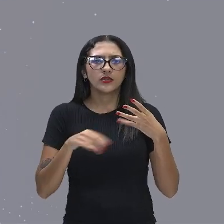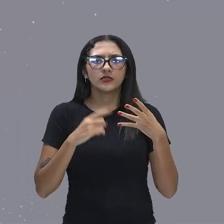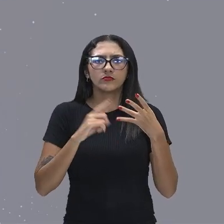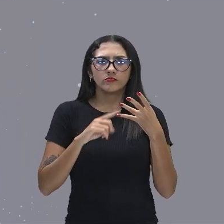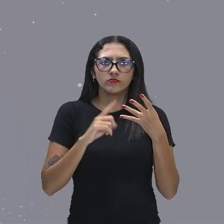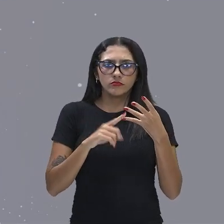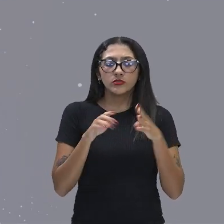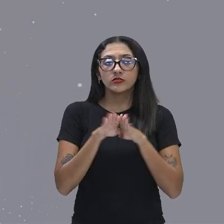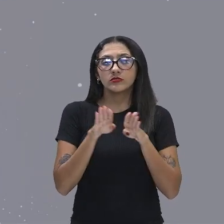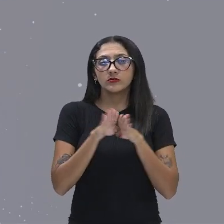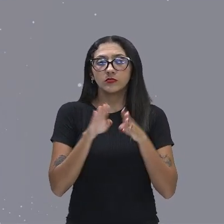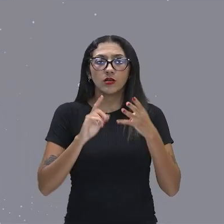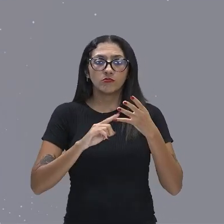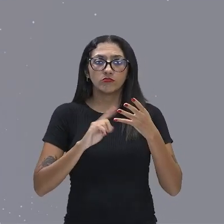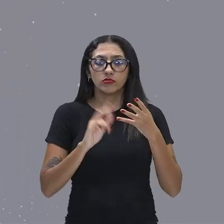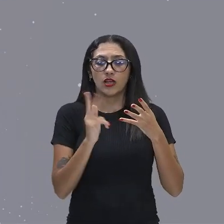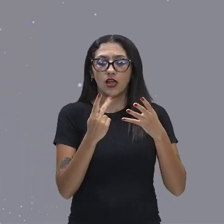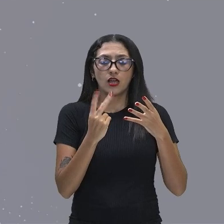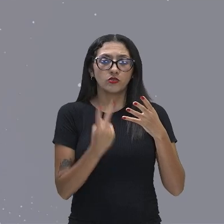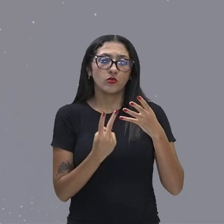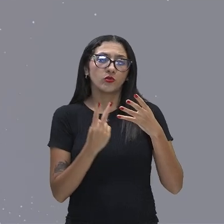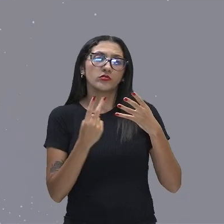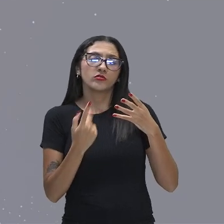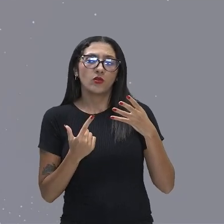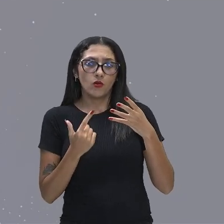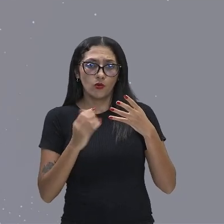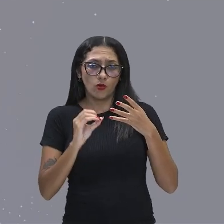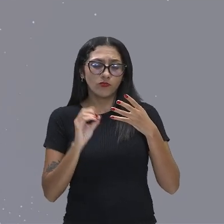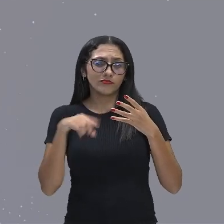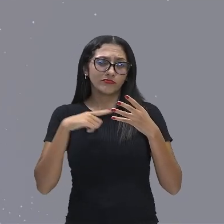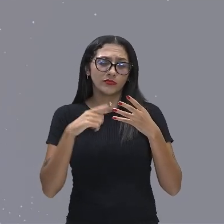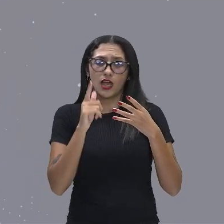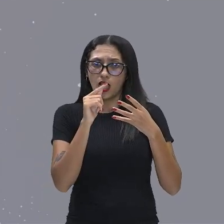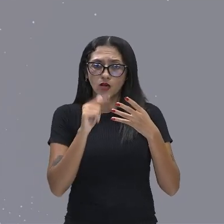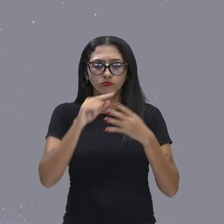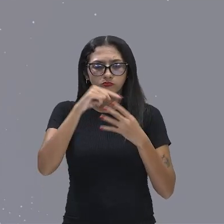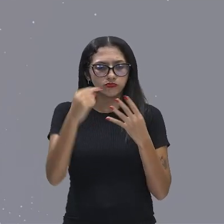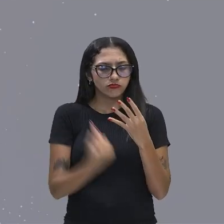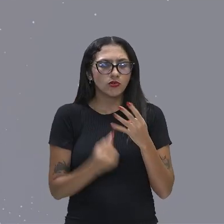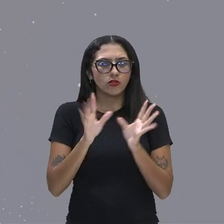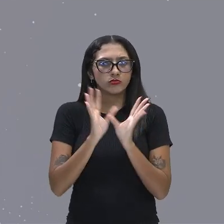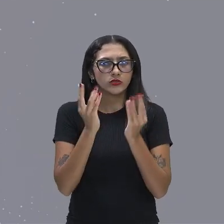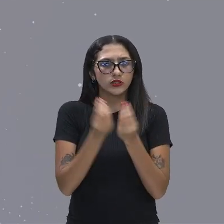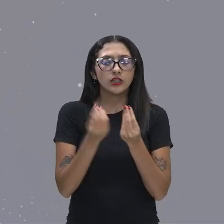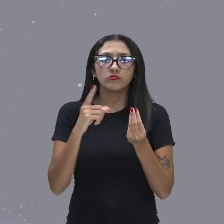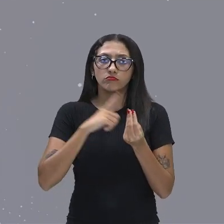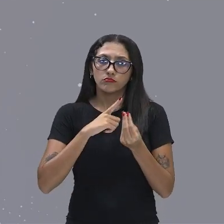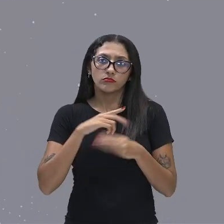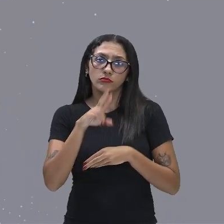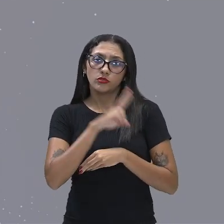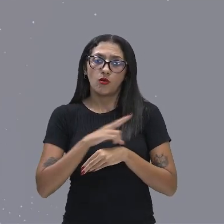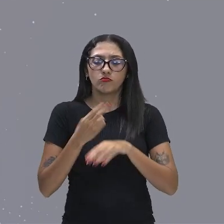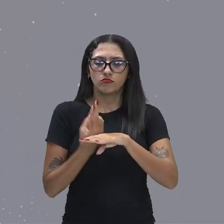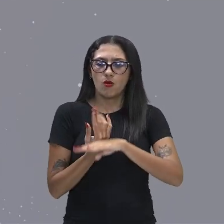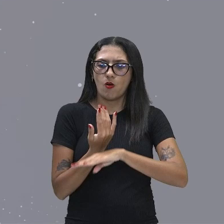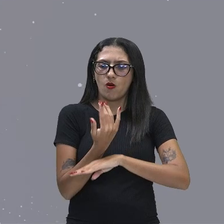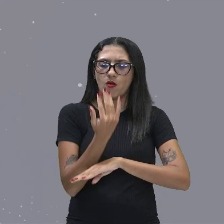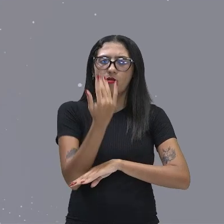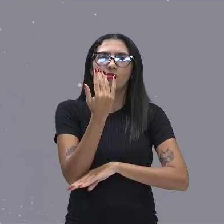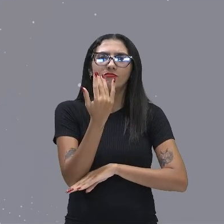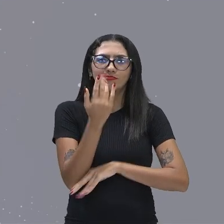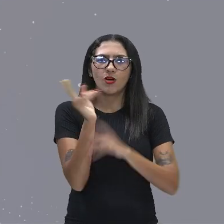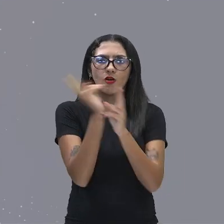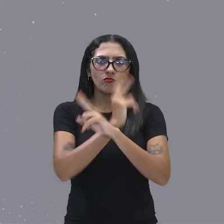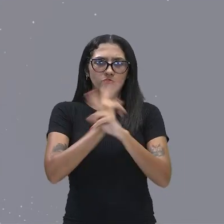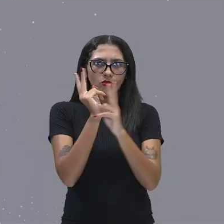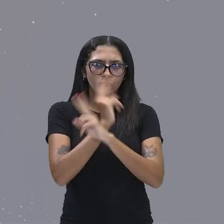né, X, e o vapor de água, H2O. Todos esses são lançados para a atmosfera e